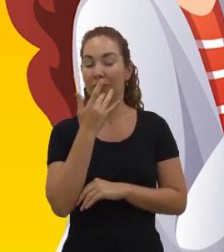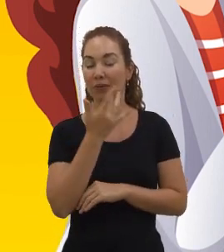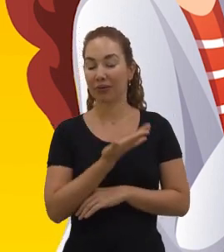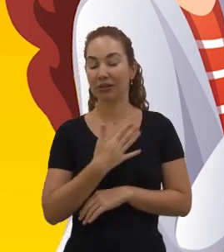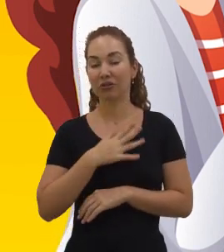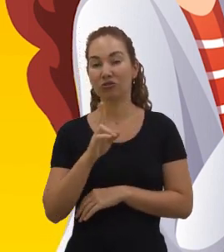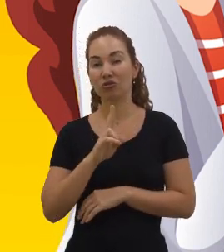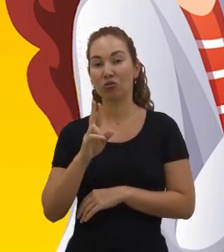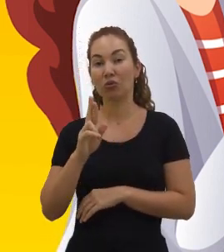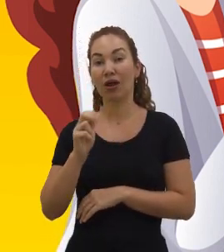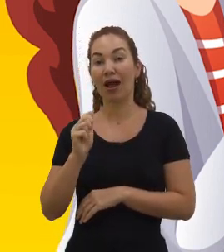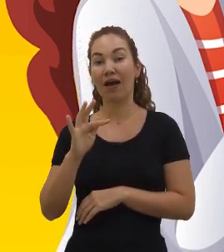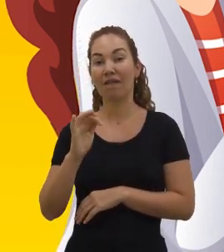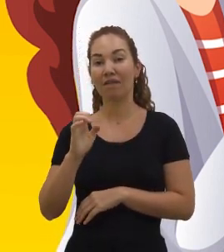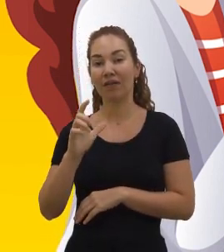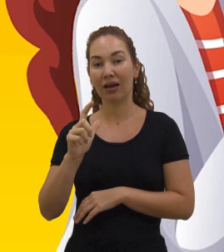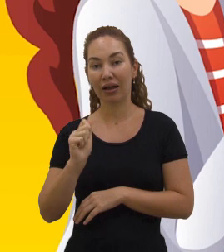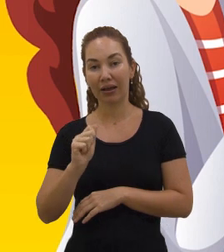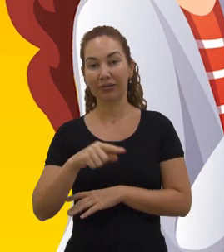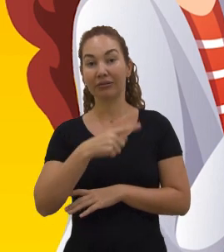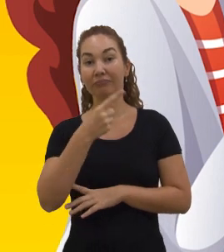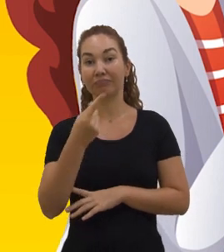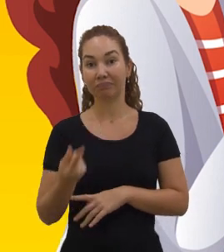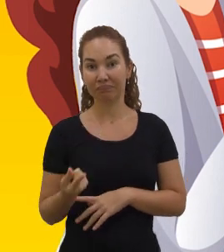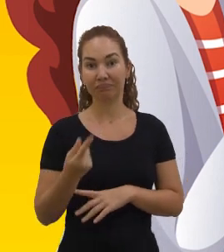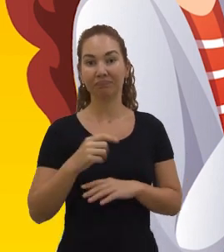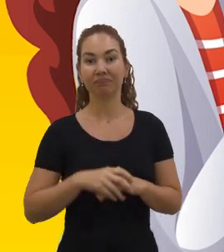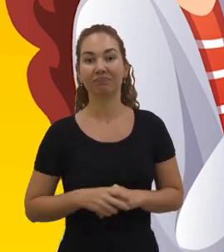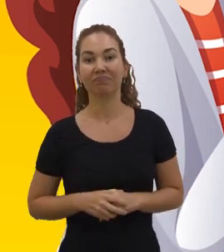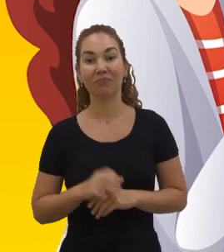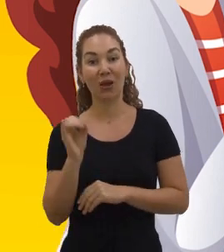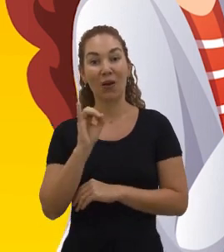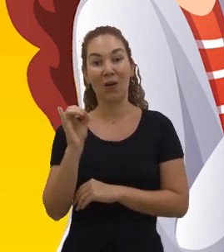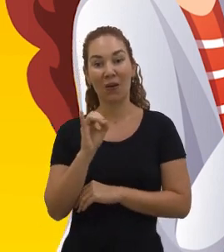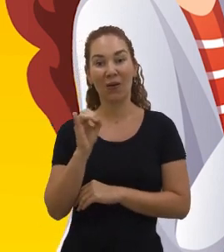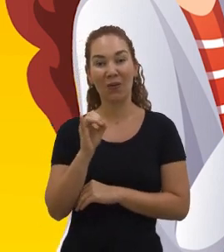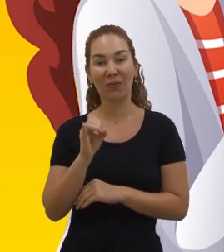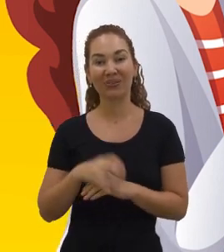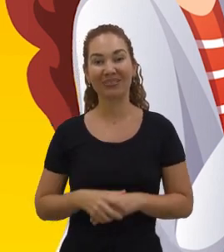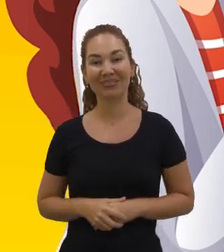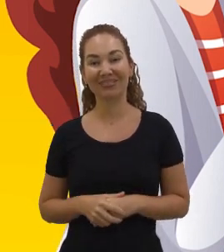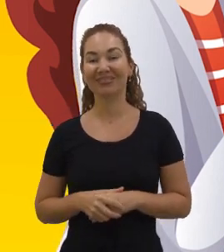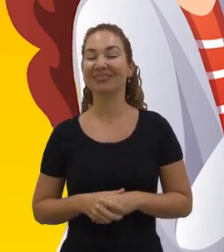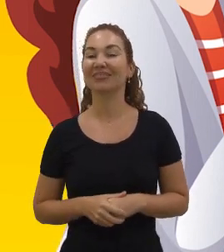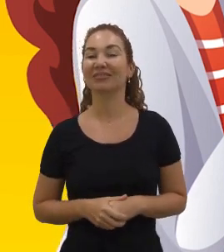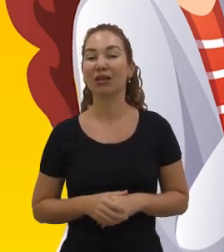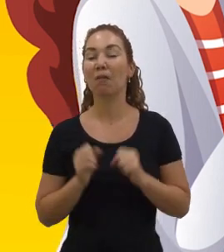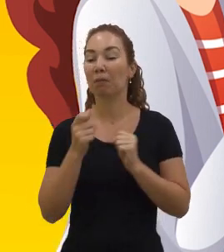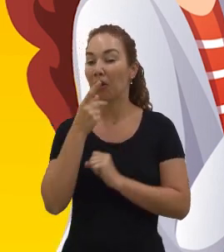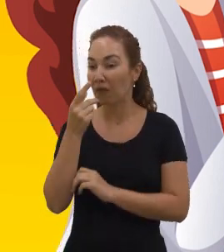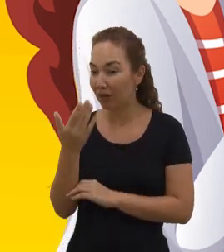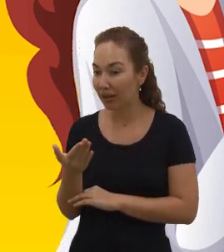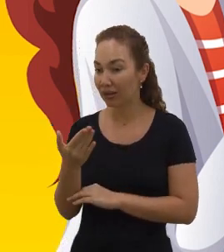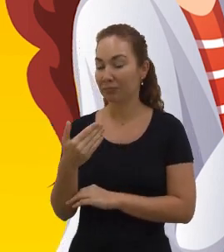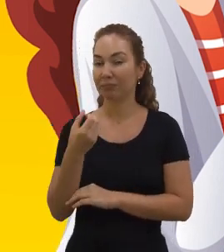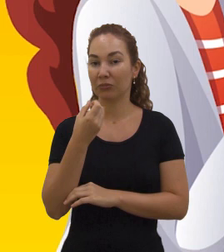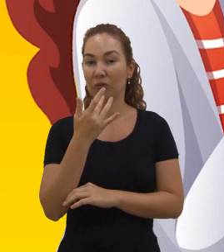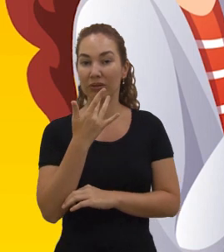tarde, meu nome é Rafaela. Boa tarde. Oi, pessoal. Pode Meu falar, nome é Ju.